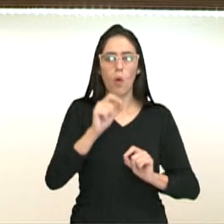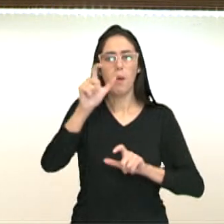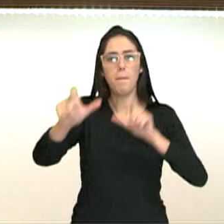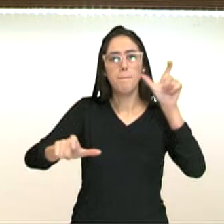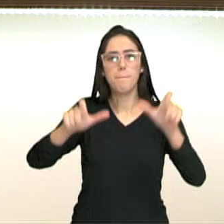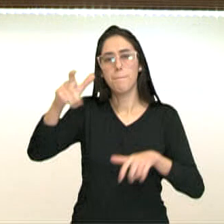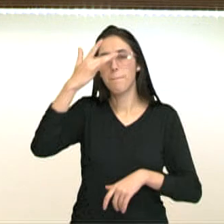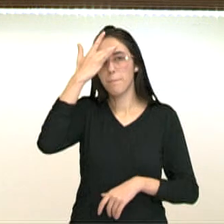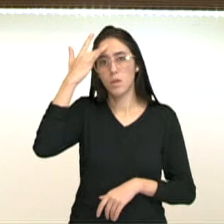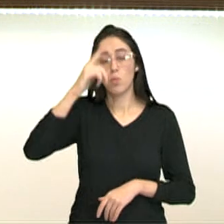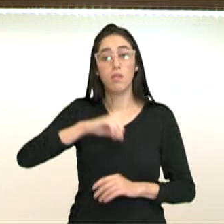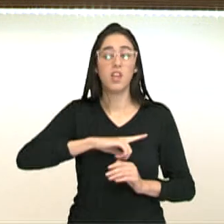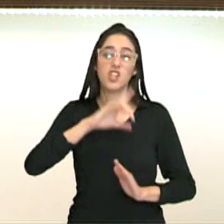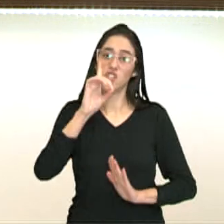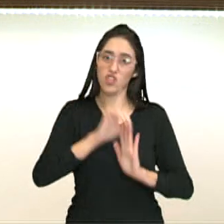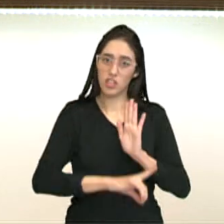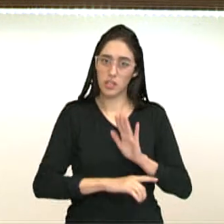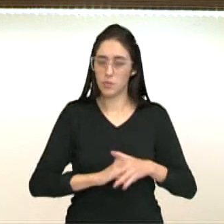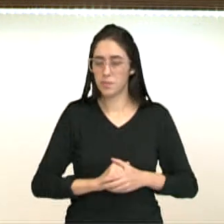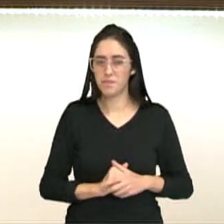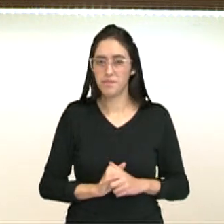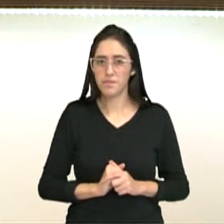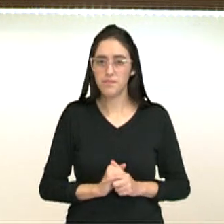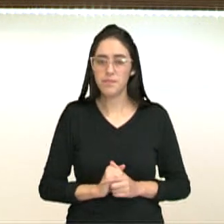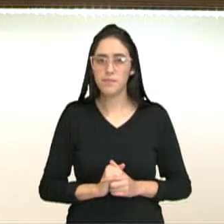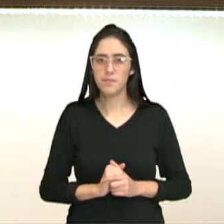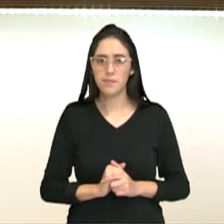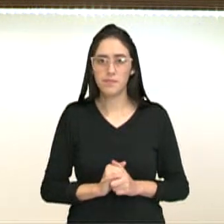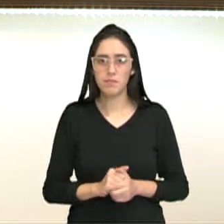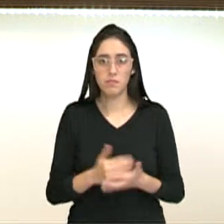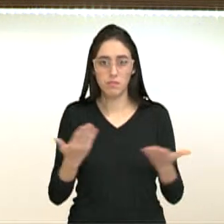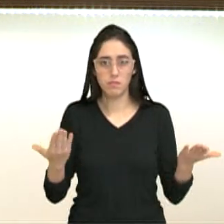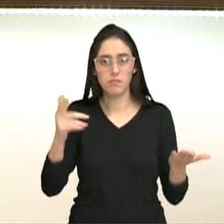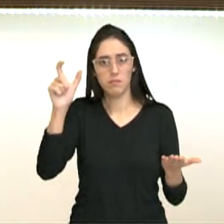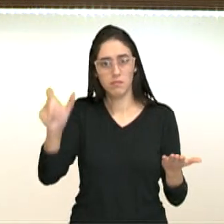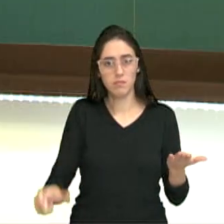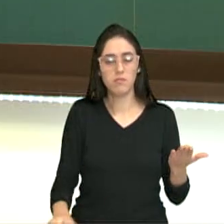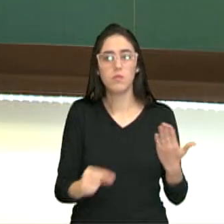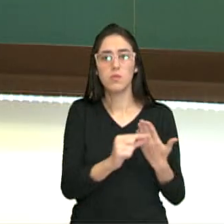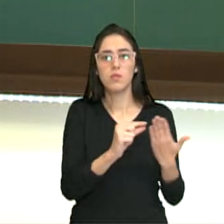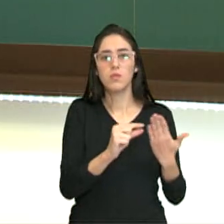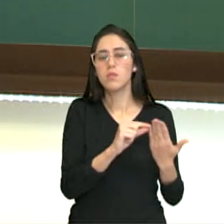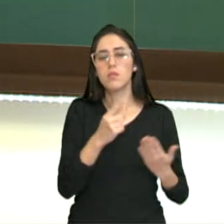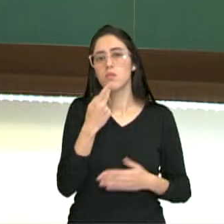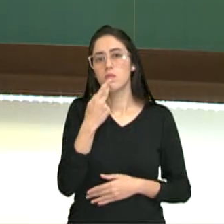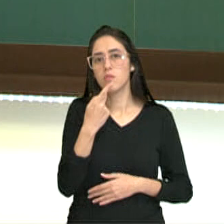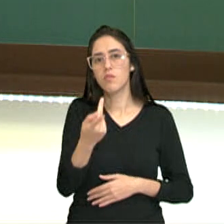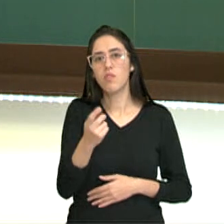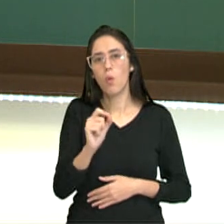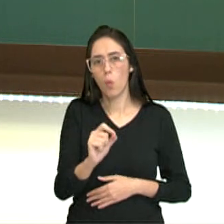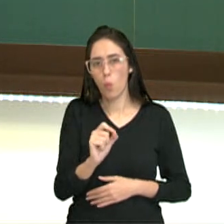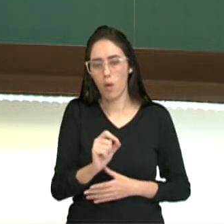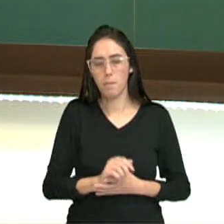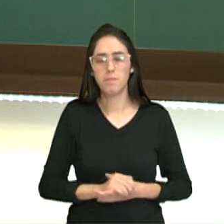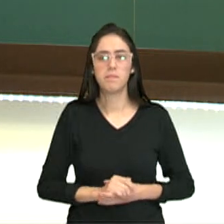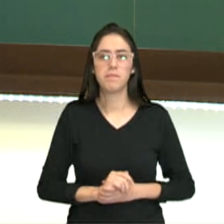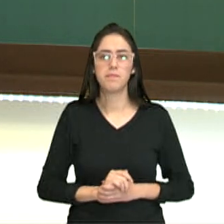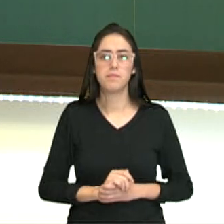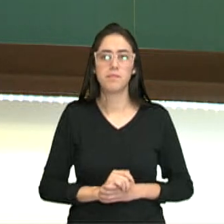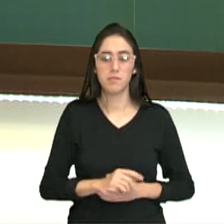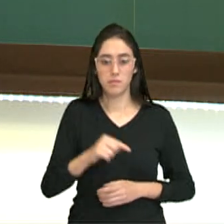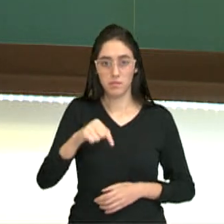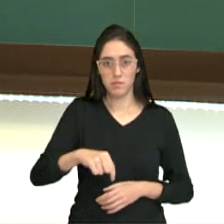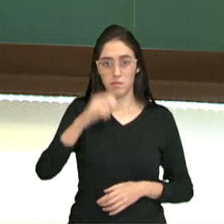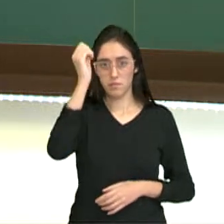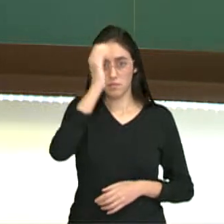direito. Bom, então o que Roberto da Mata problematiza em suas teorias? Que o